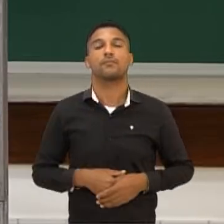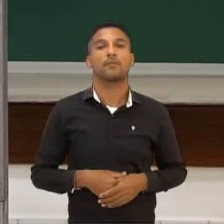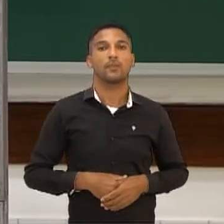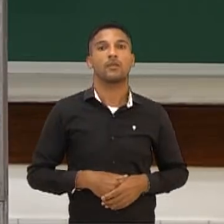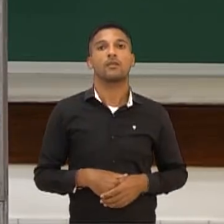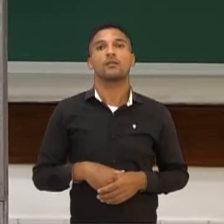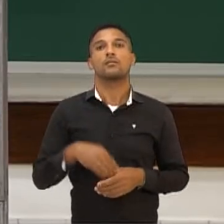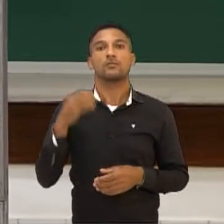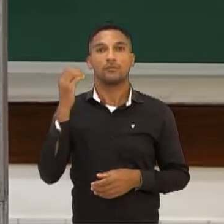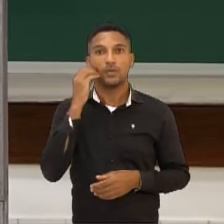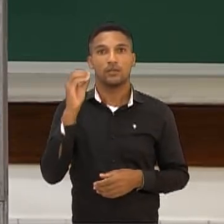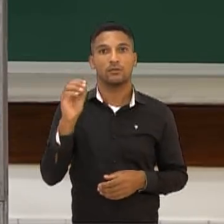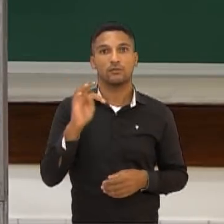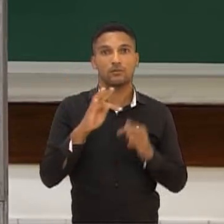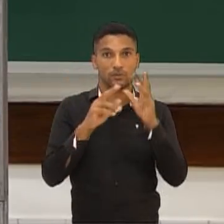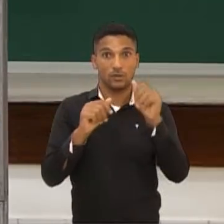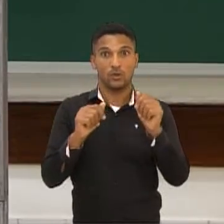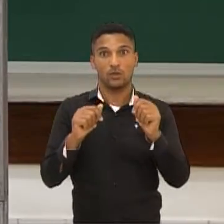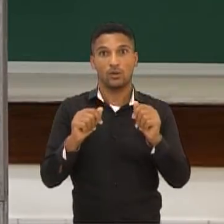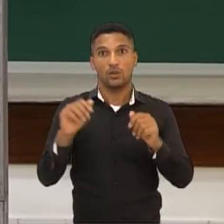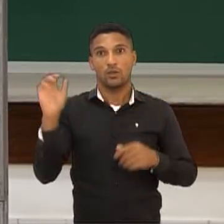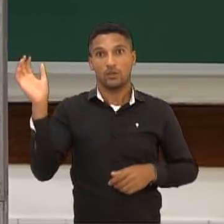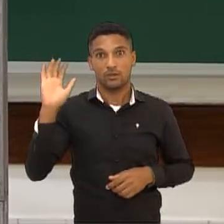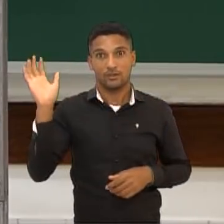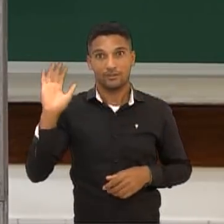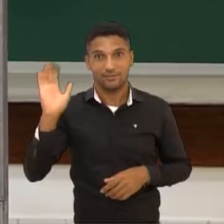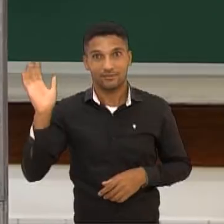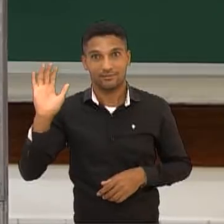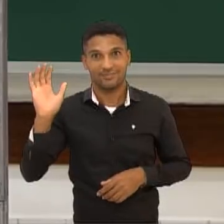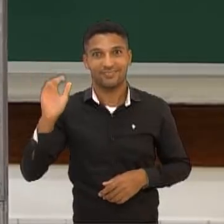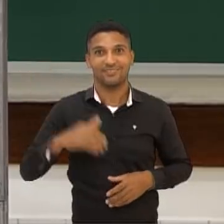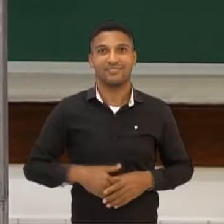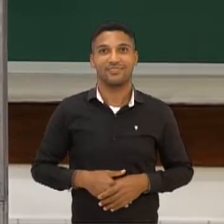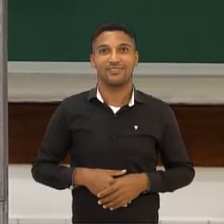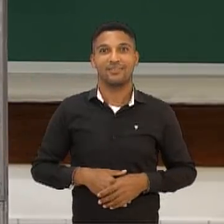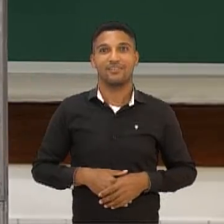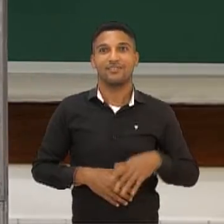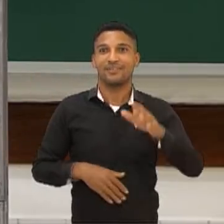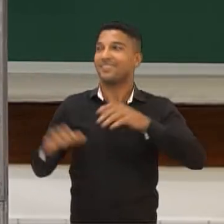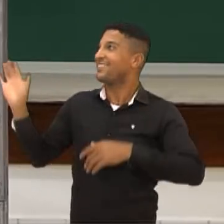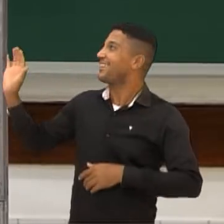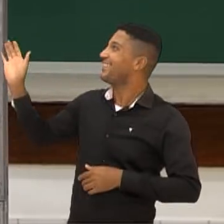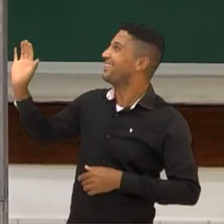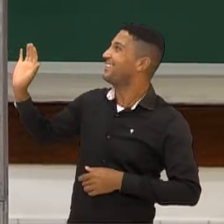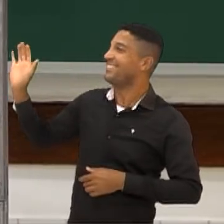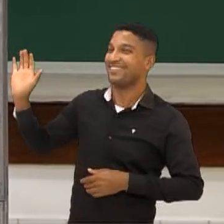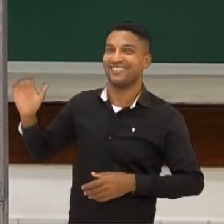todos, fiquem bem, se cuidem. Valeu, gente! Valeu!